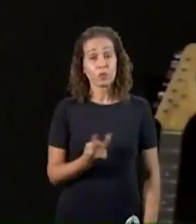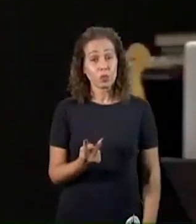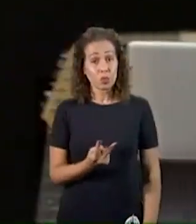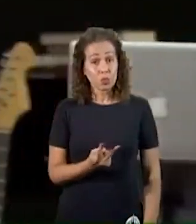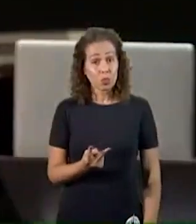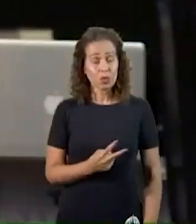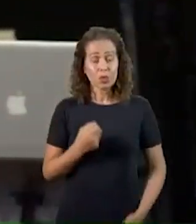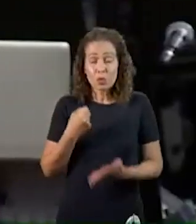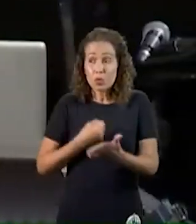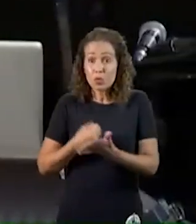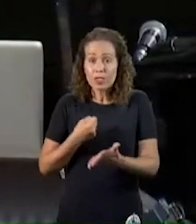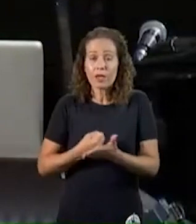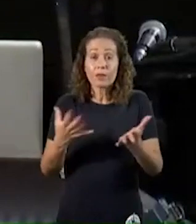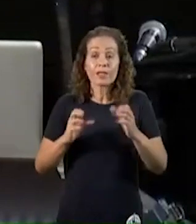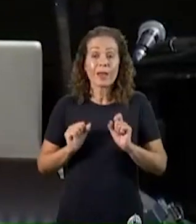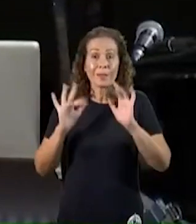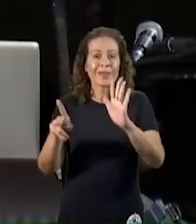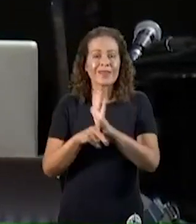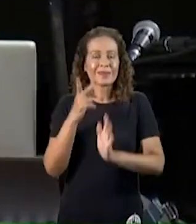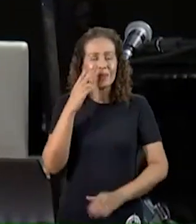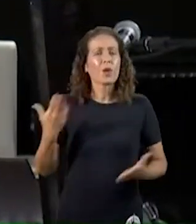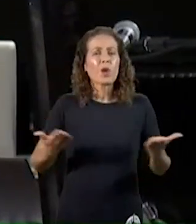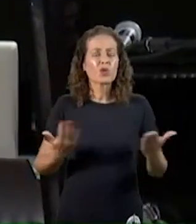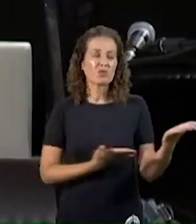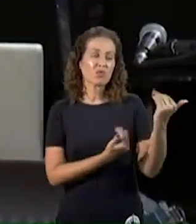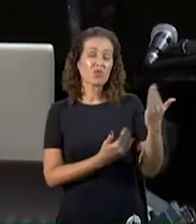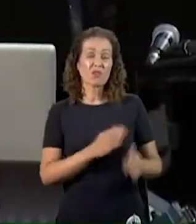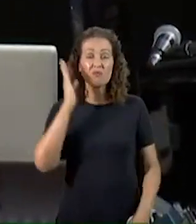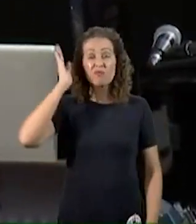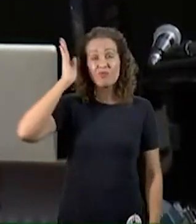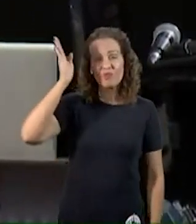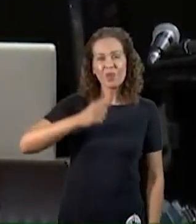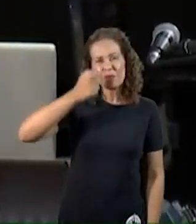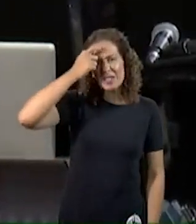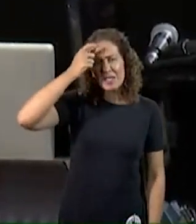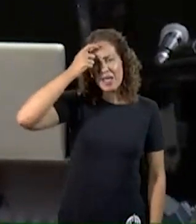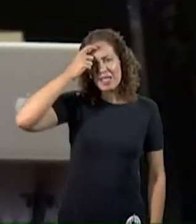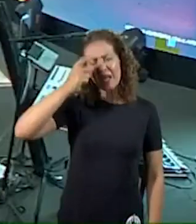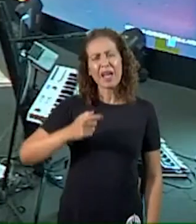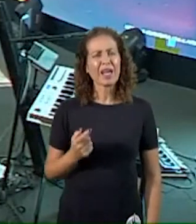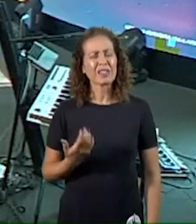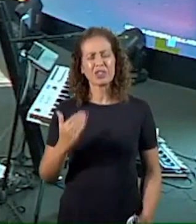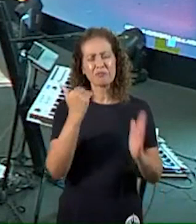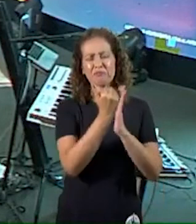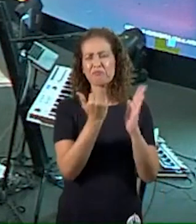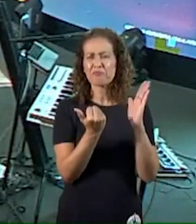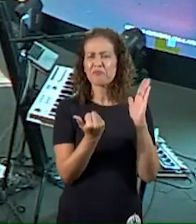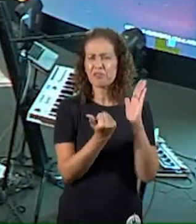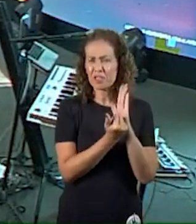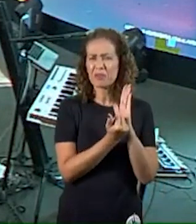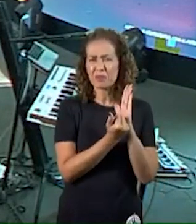bênção do pai. Hoje os nossos jovens estão tão burros que eles estão com a mentalidade inferior a Jacó, inferior a